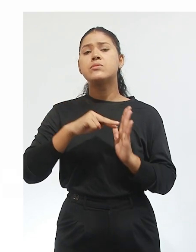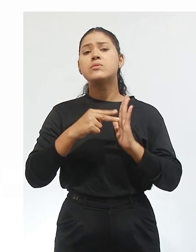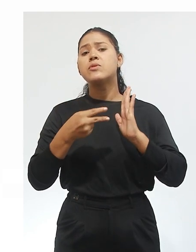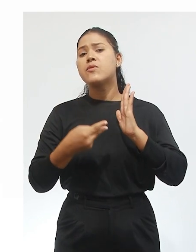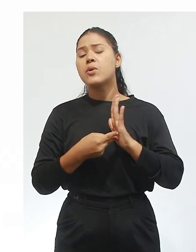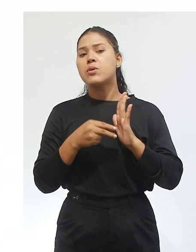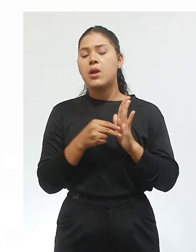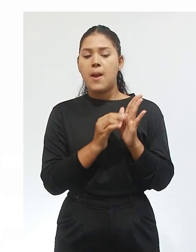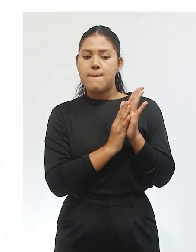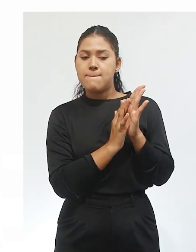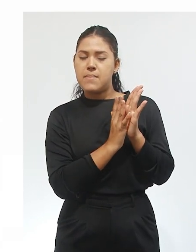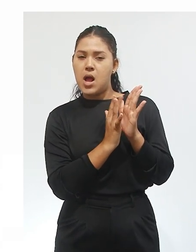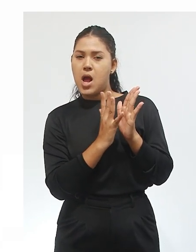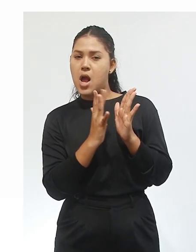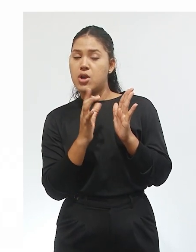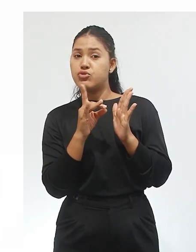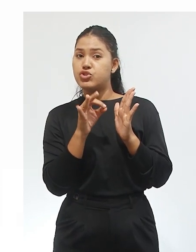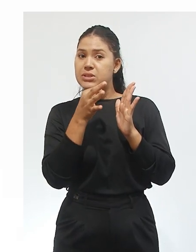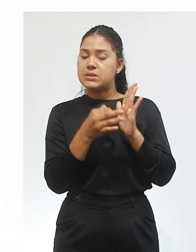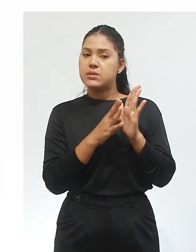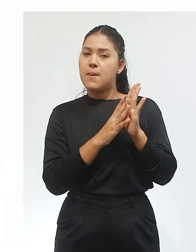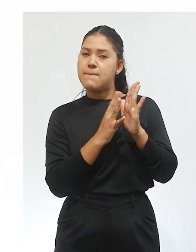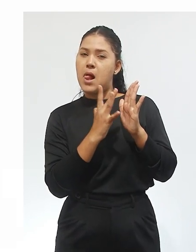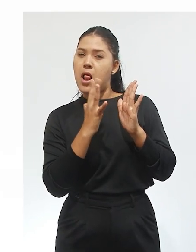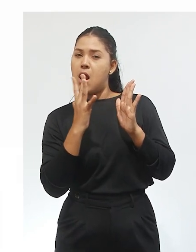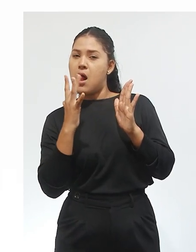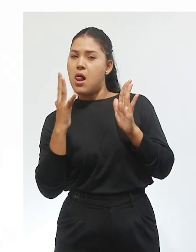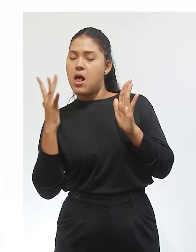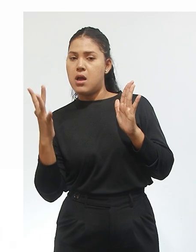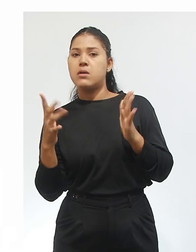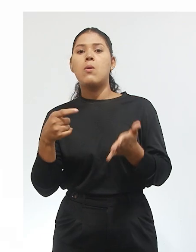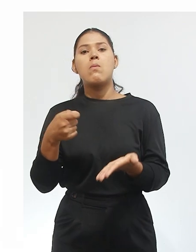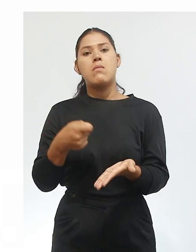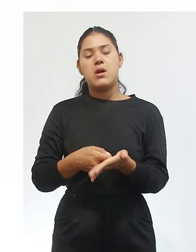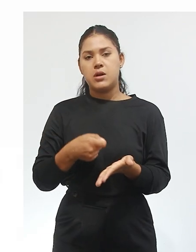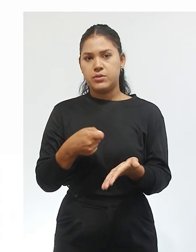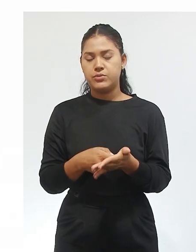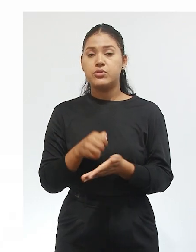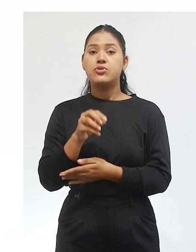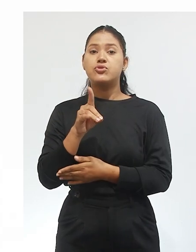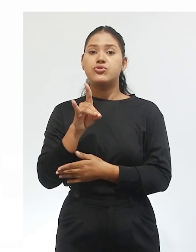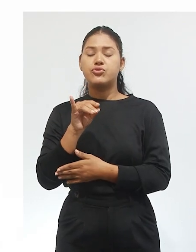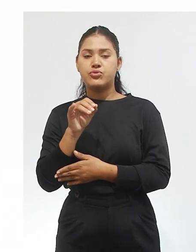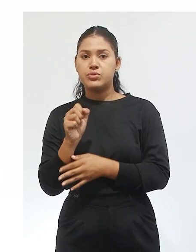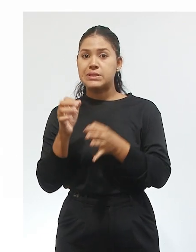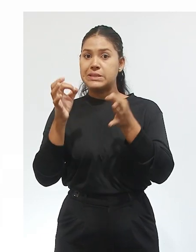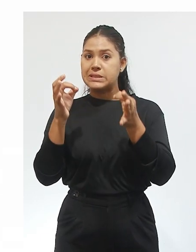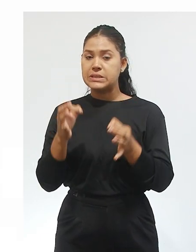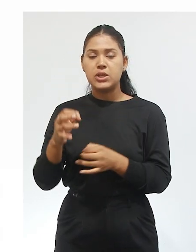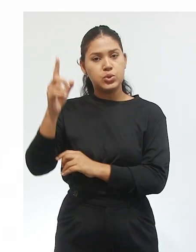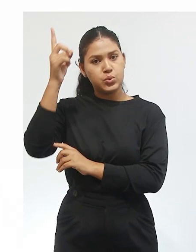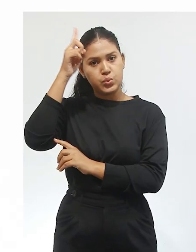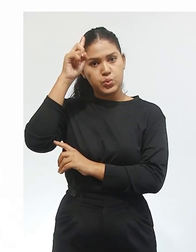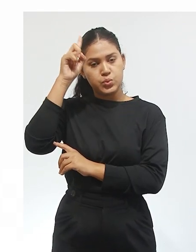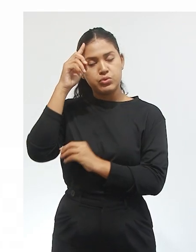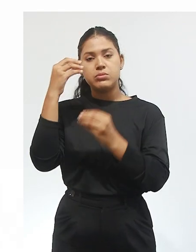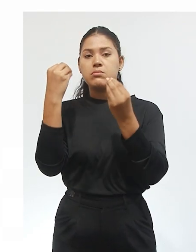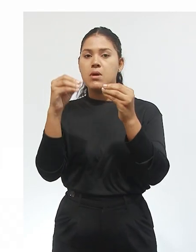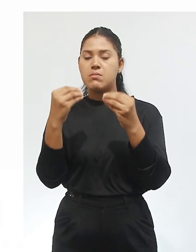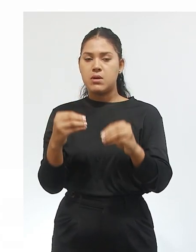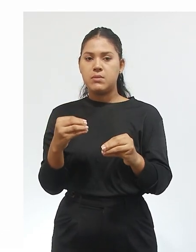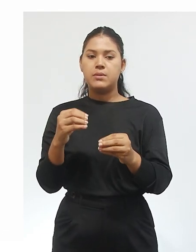seria, né, a característica de ordem cronológica. Deve seguir, os fatos devem ser registrados